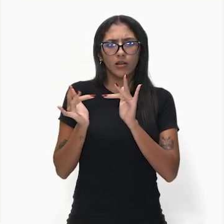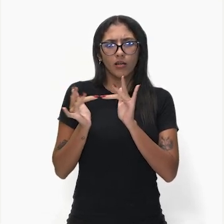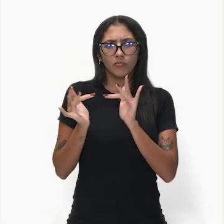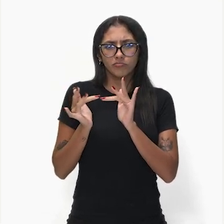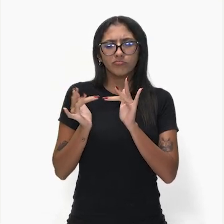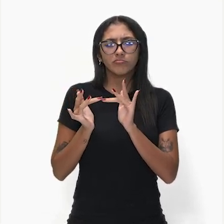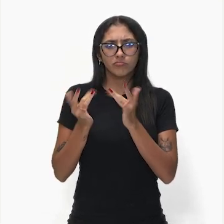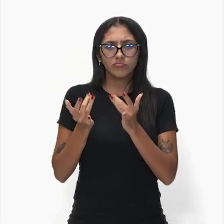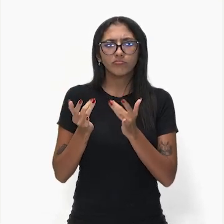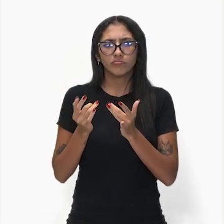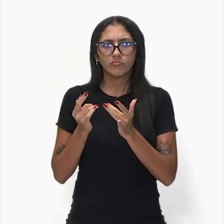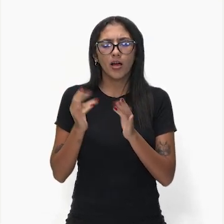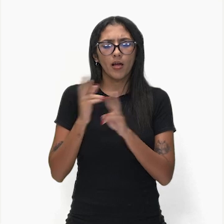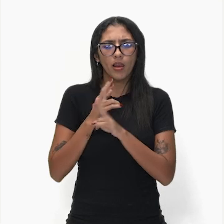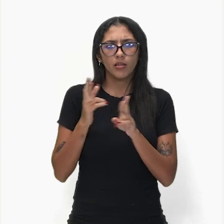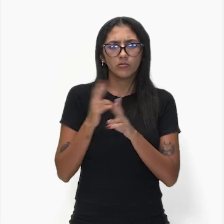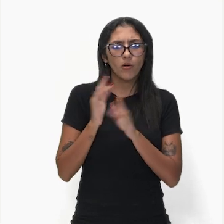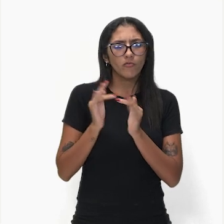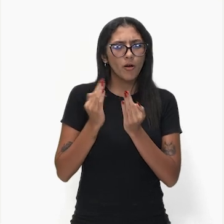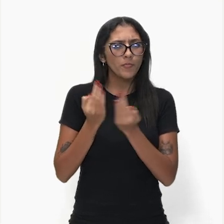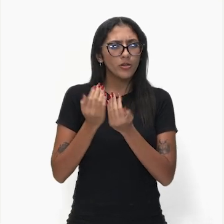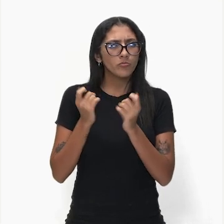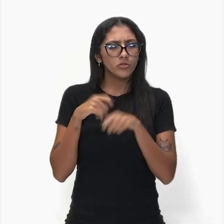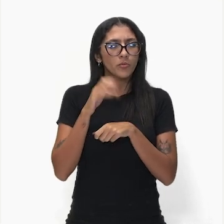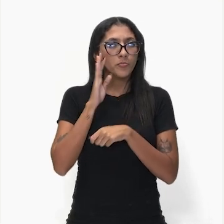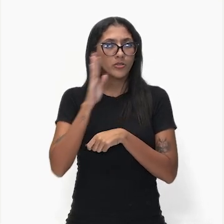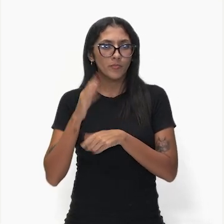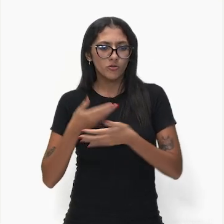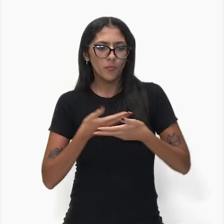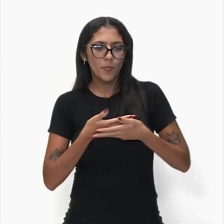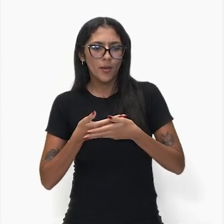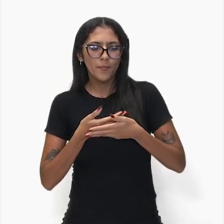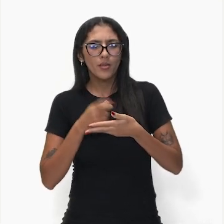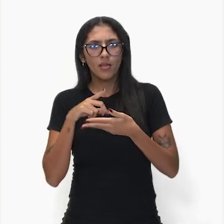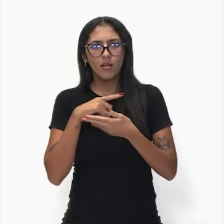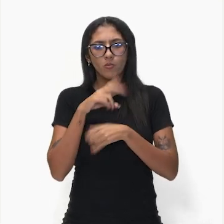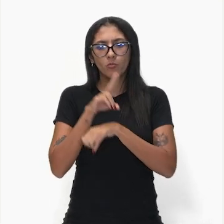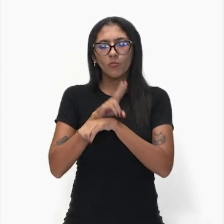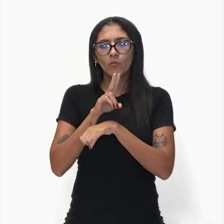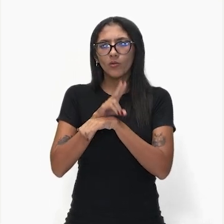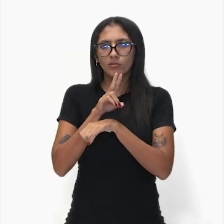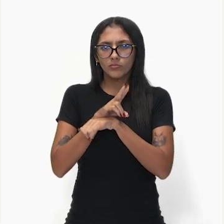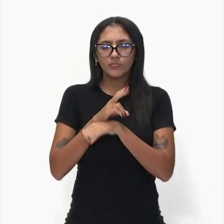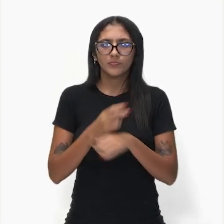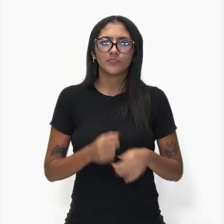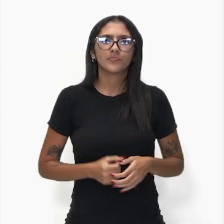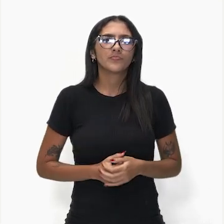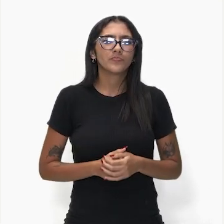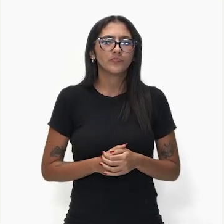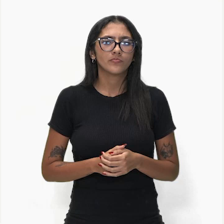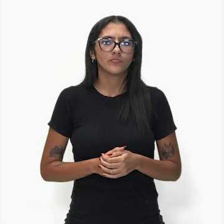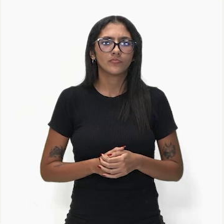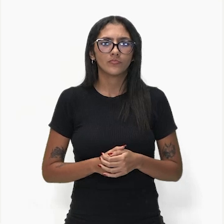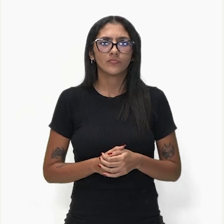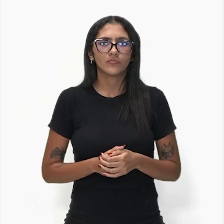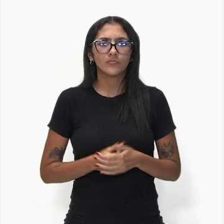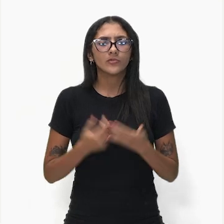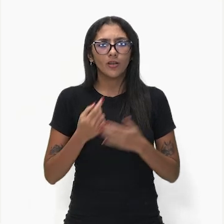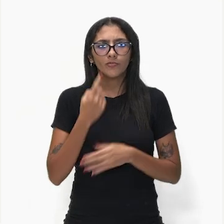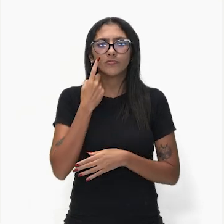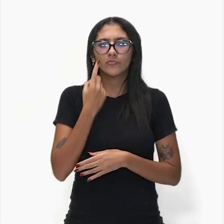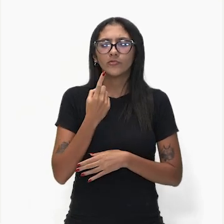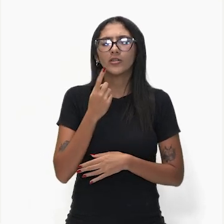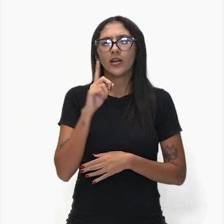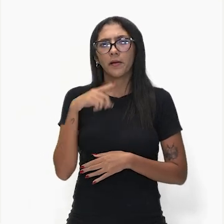por algum elemento, por algum elo, exatamente pela criança, que seria o afilhado deles, né? Então percebo que na procuração ela vê isso com